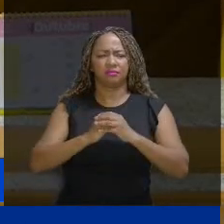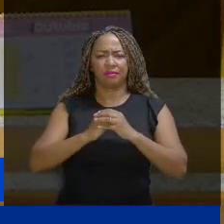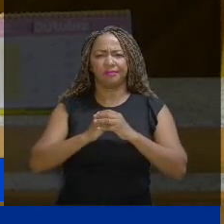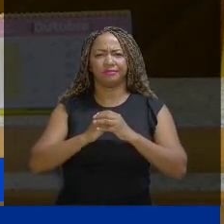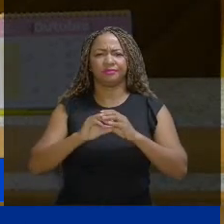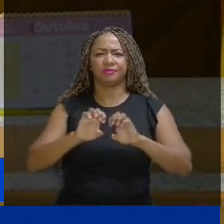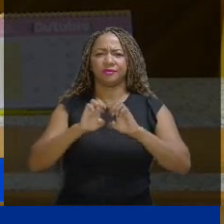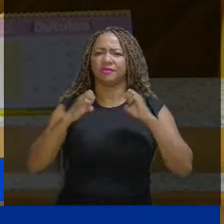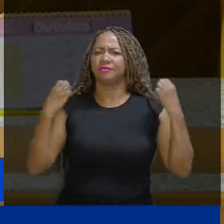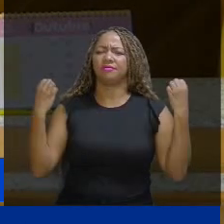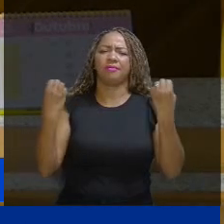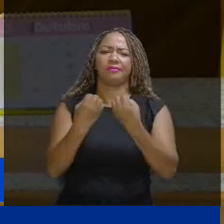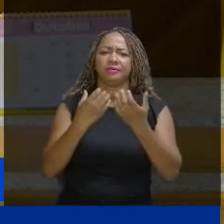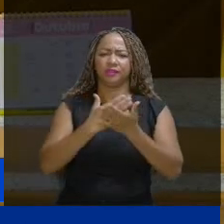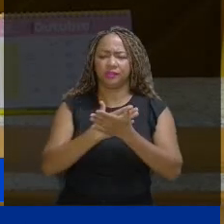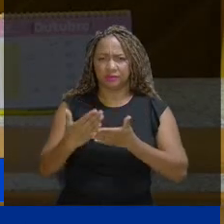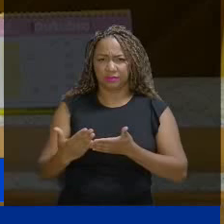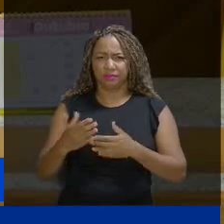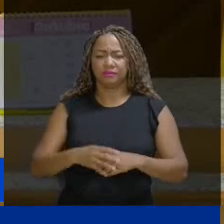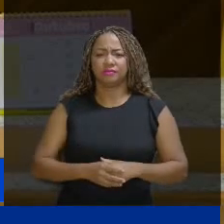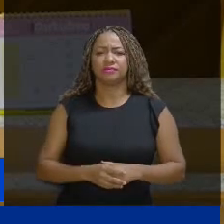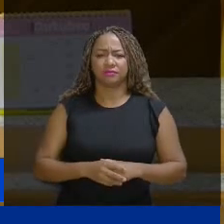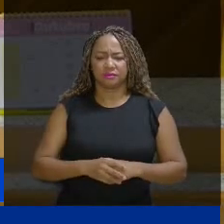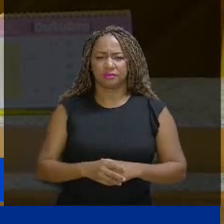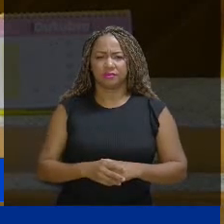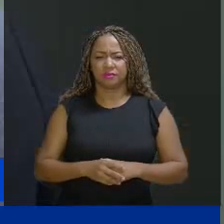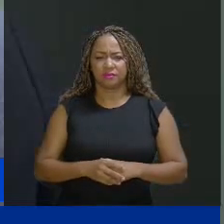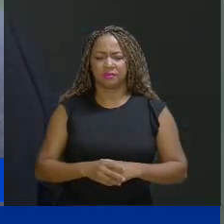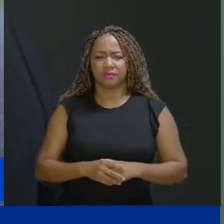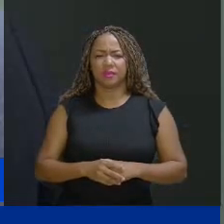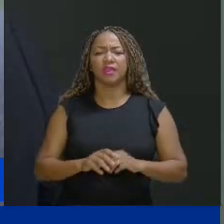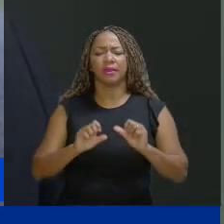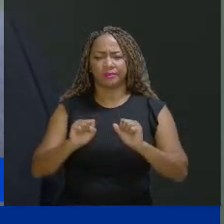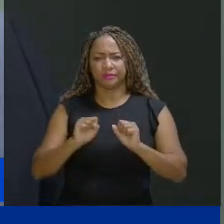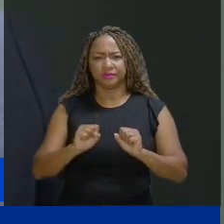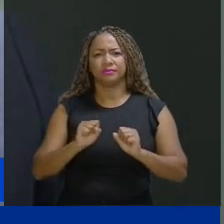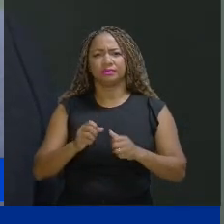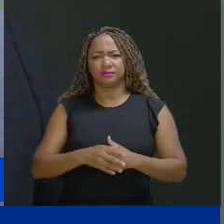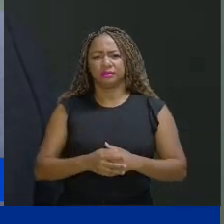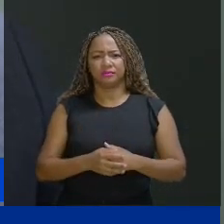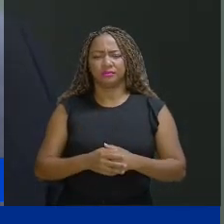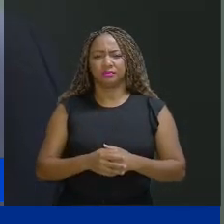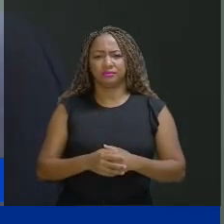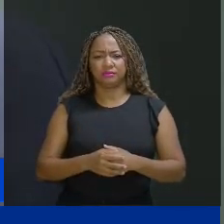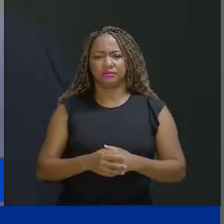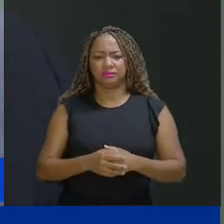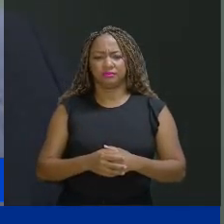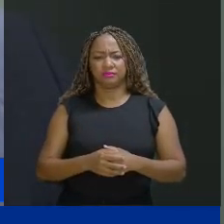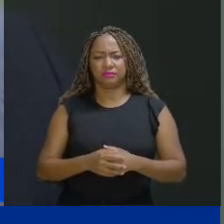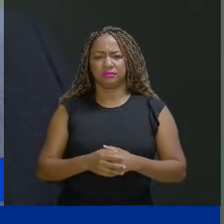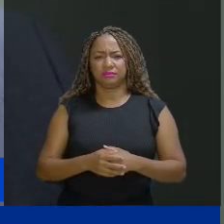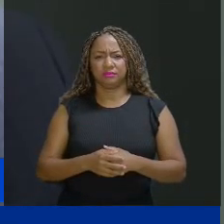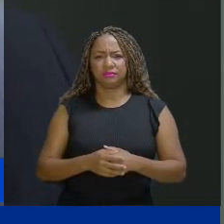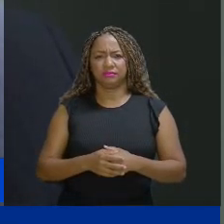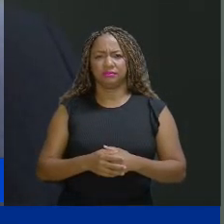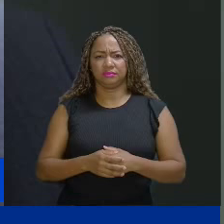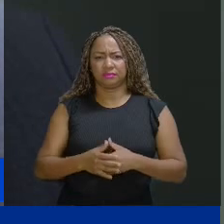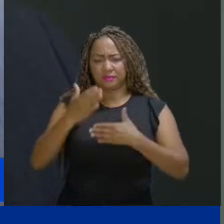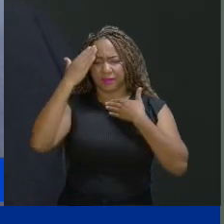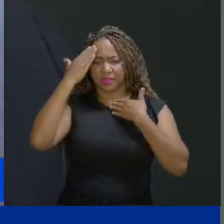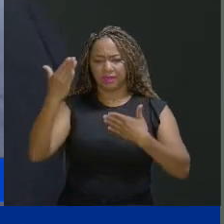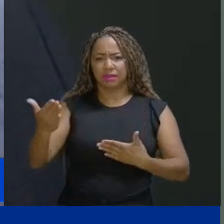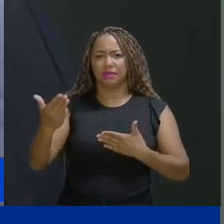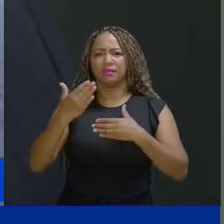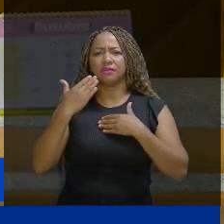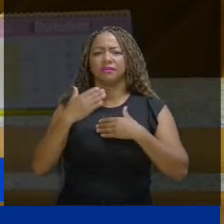evento que já se iniciou. Pode ser? Vamos lá, então. Pode ser. Quer que eu faça o pregão? Já lhe libero? Eu